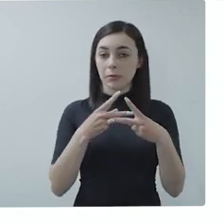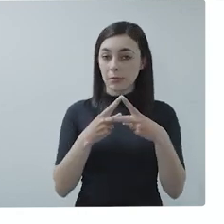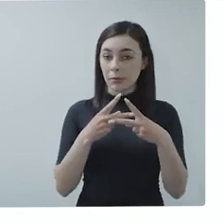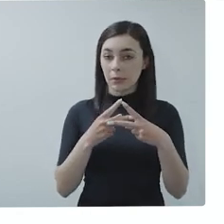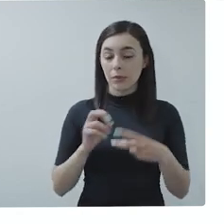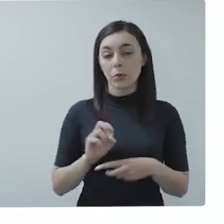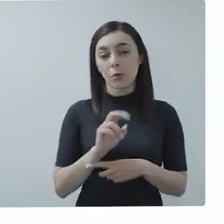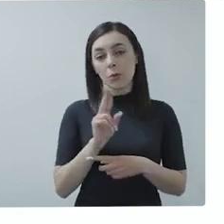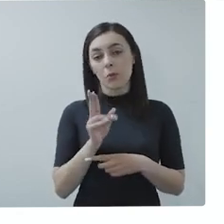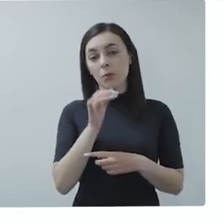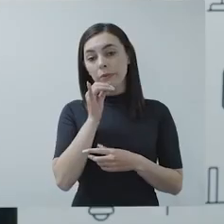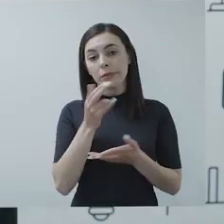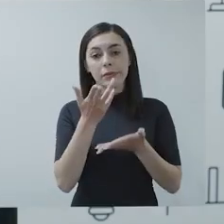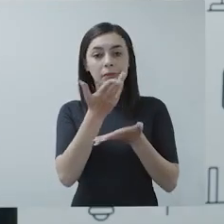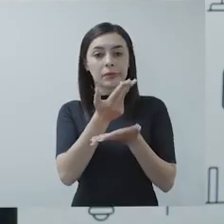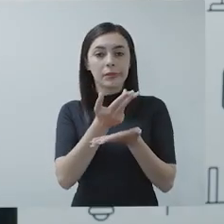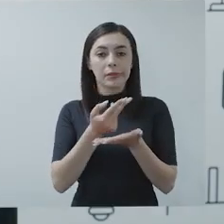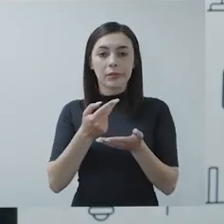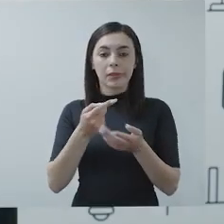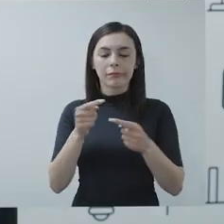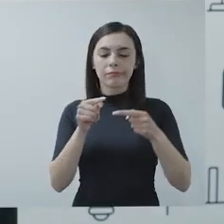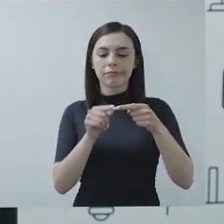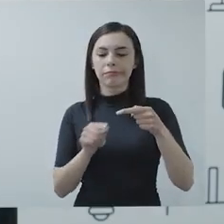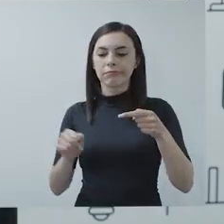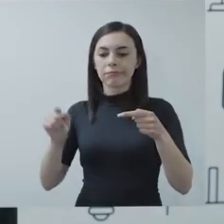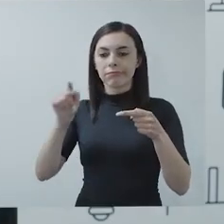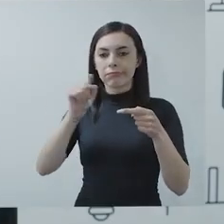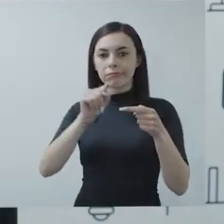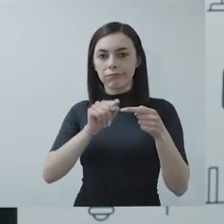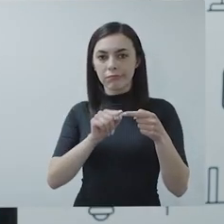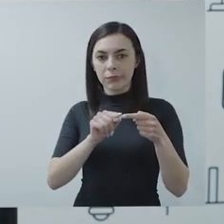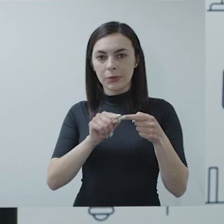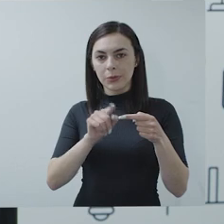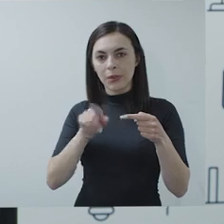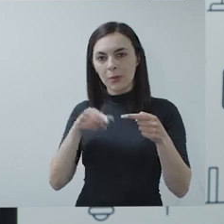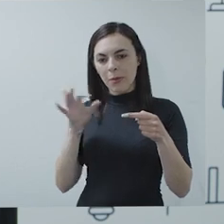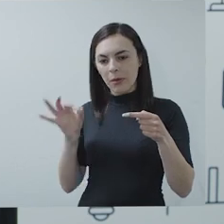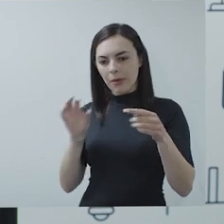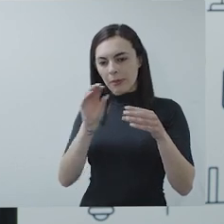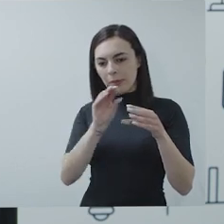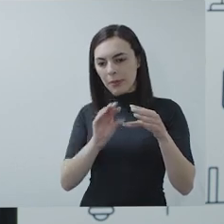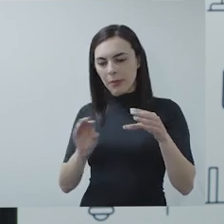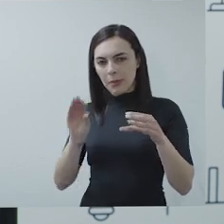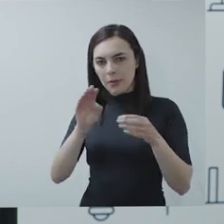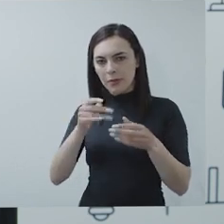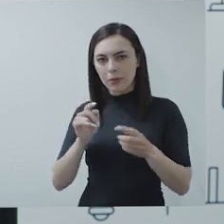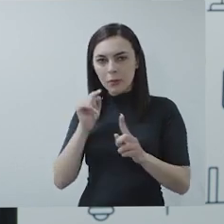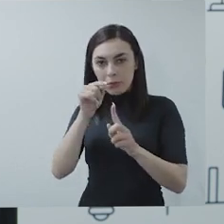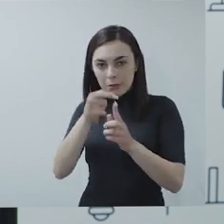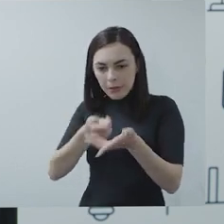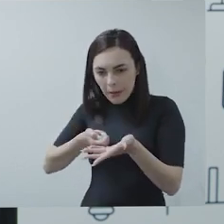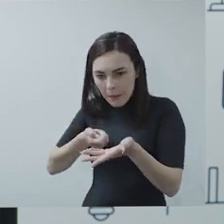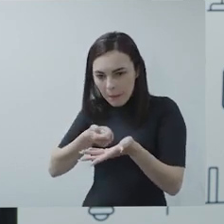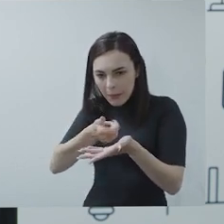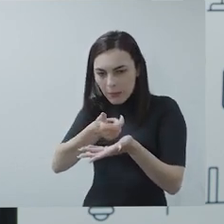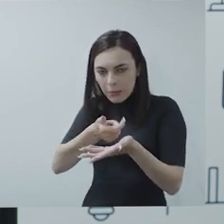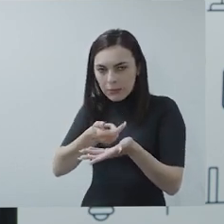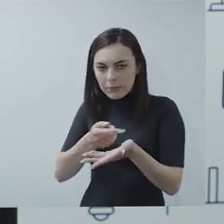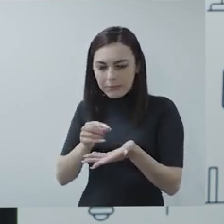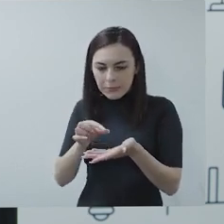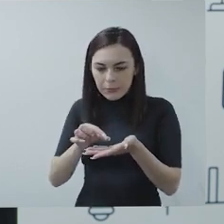pode ser um círculo também, né? Que você coloca essas bolinhas lá dentro e tenta tirar elas com a própria